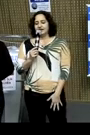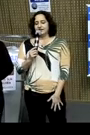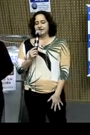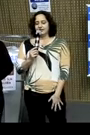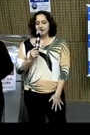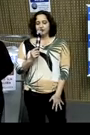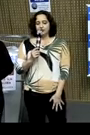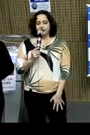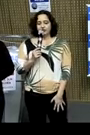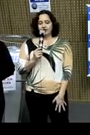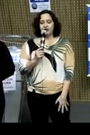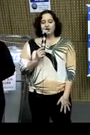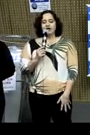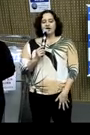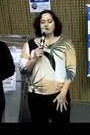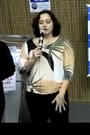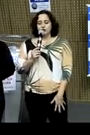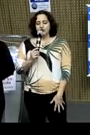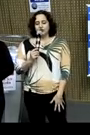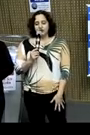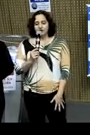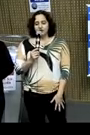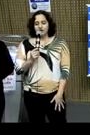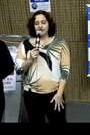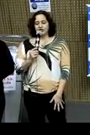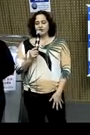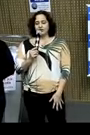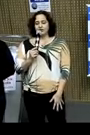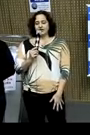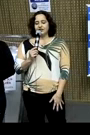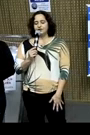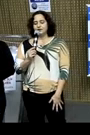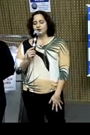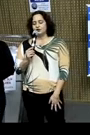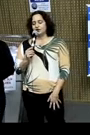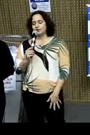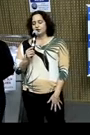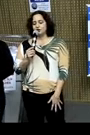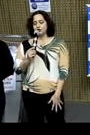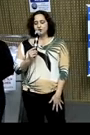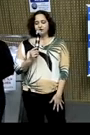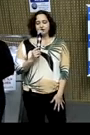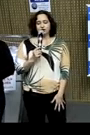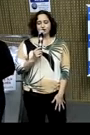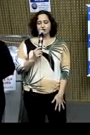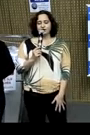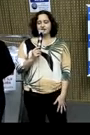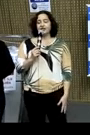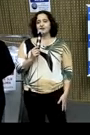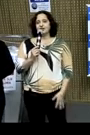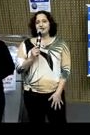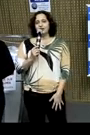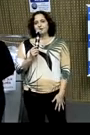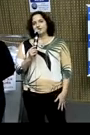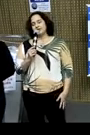A atenção à saúde nutricional, a consulta de enfermagem e obesidade, nós tivemos em 2020